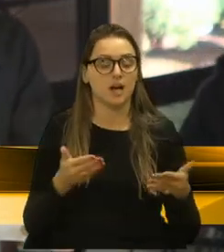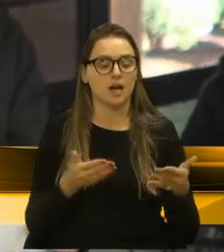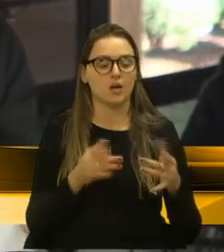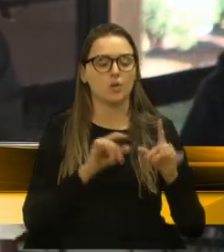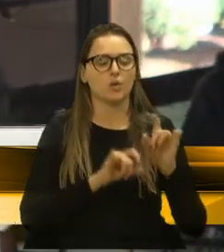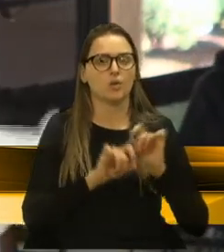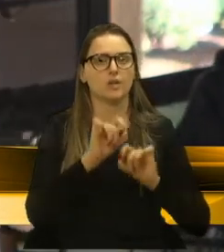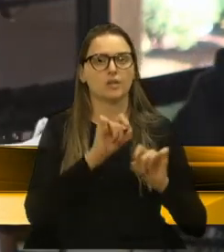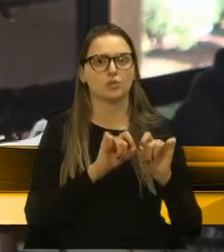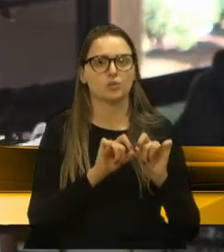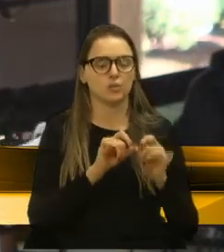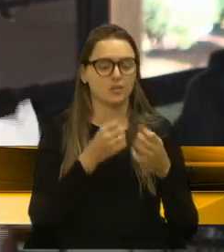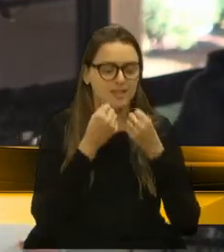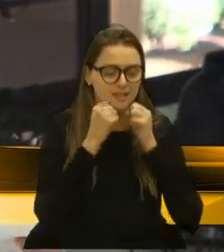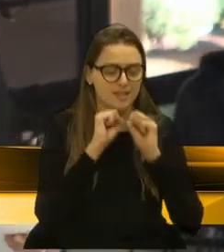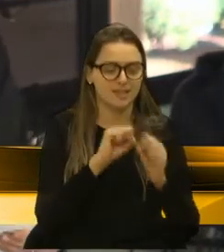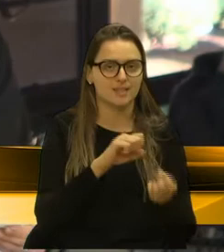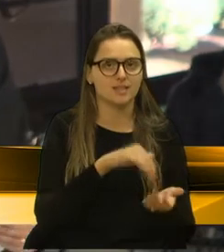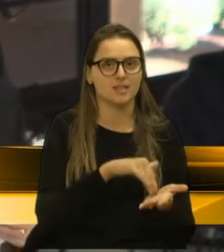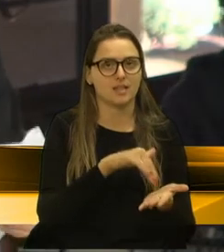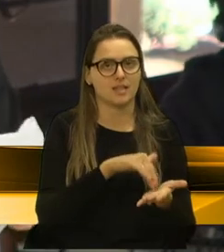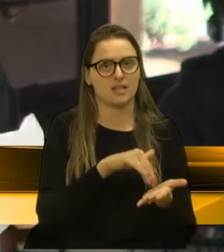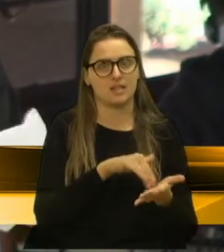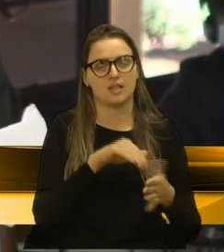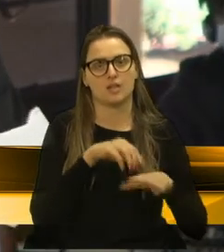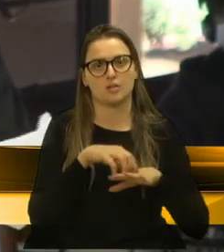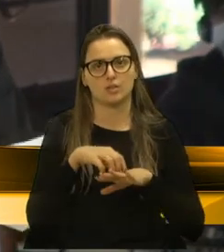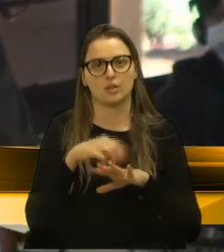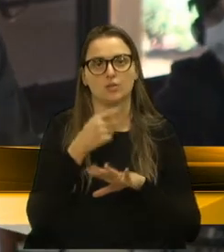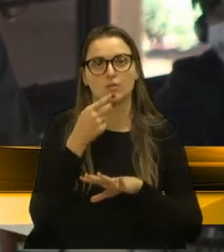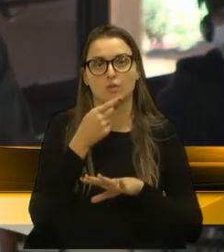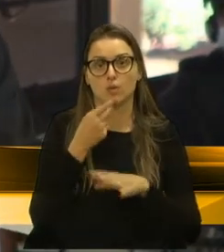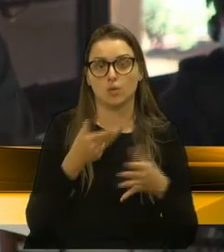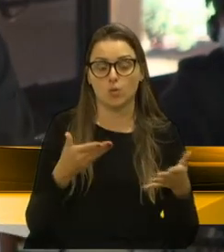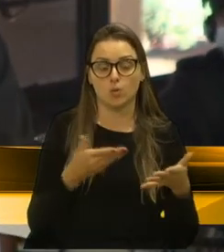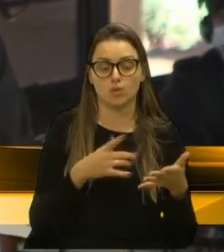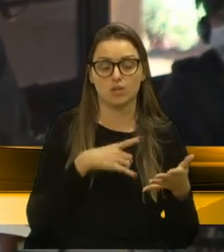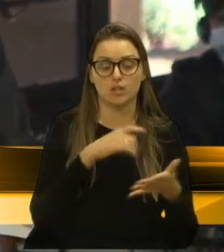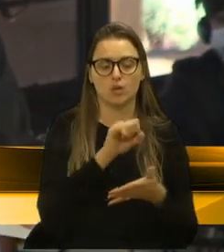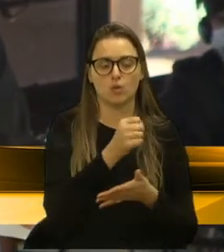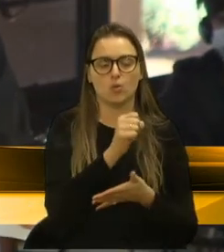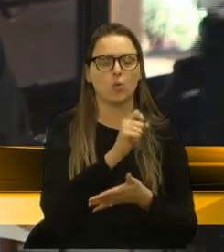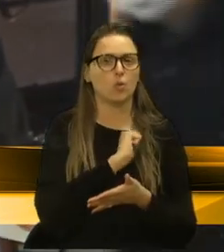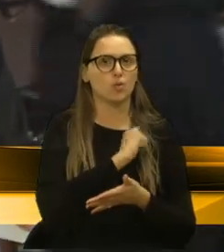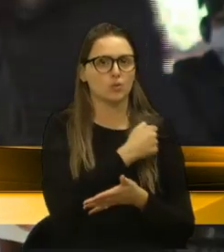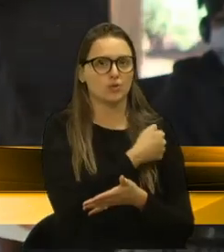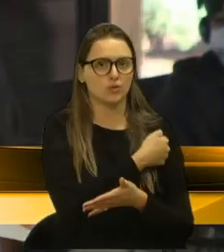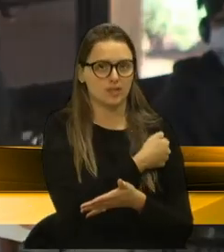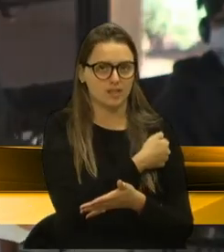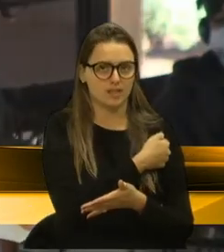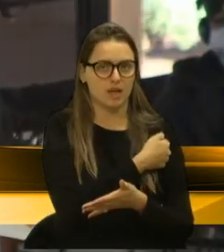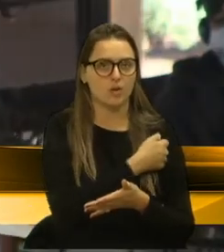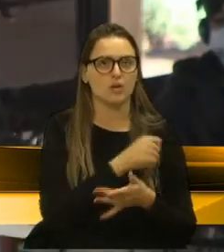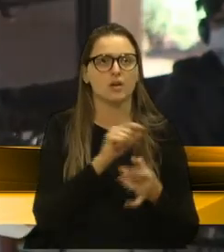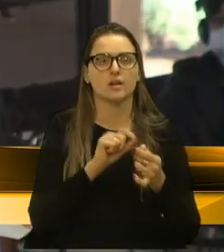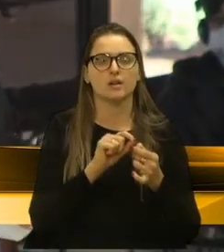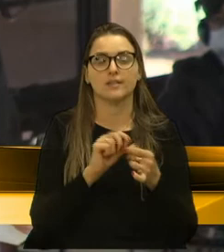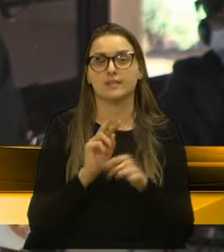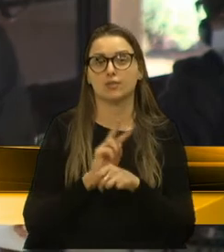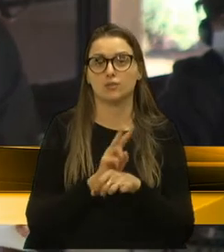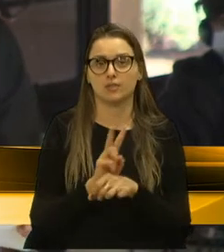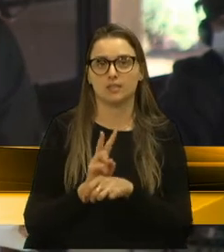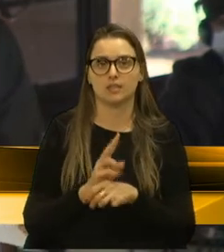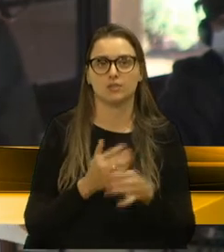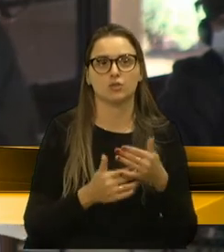relato do secretário de Trânsito. Falou que atualmente existe 8 fiscais de trânsito realizando a fiscalização de